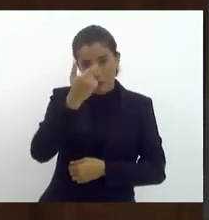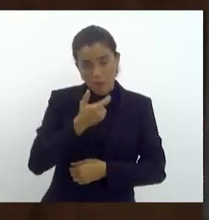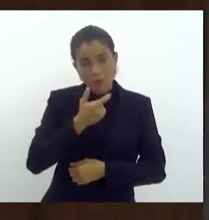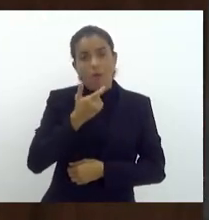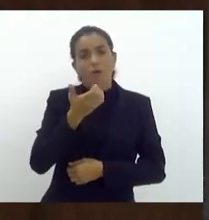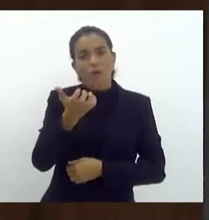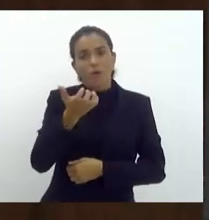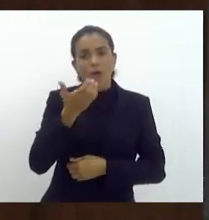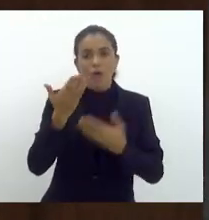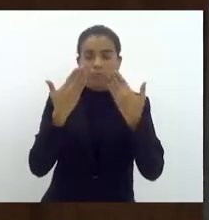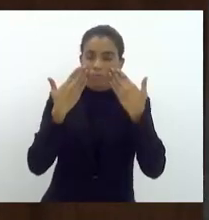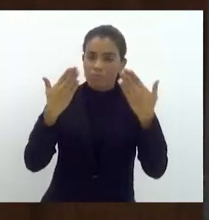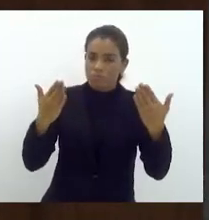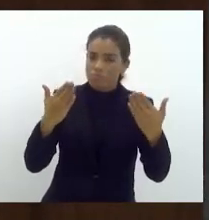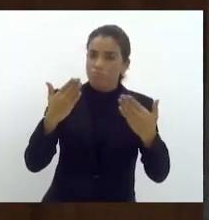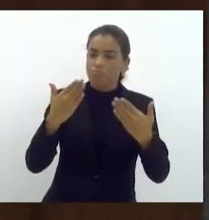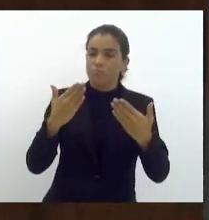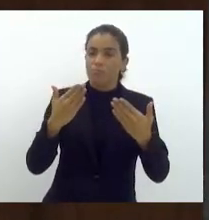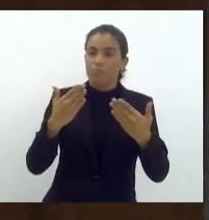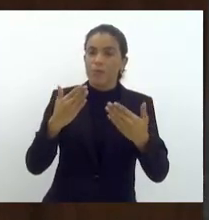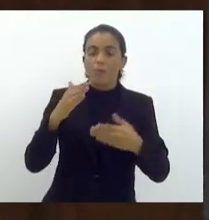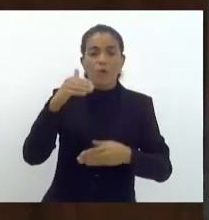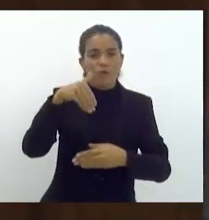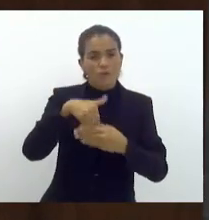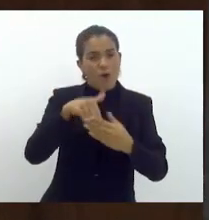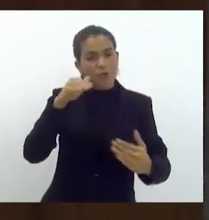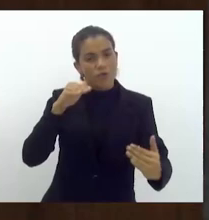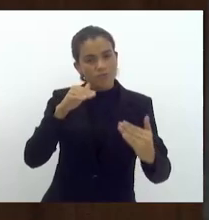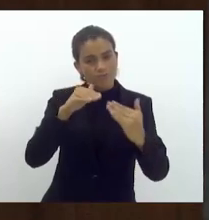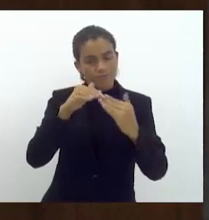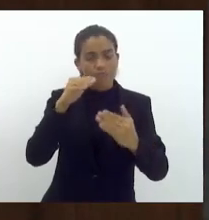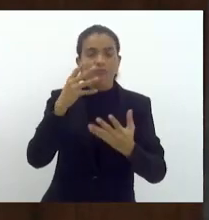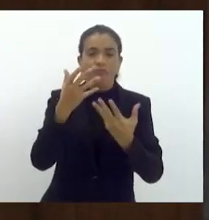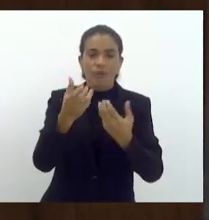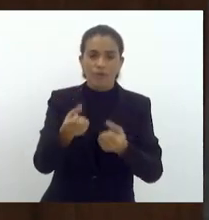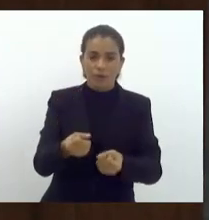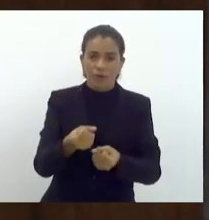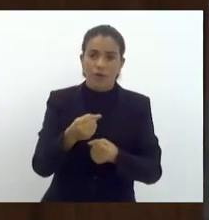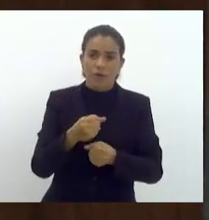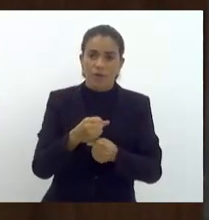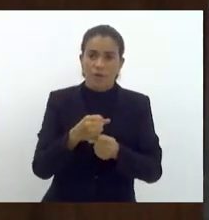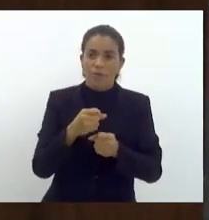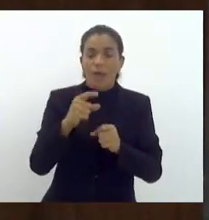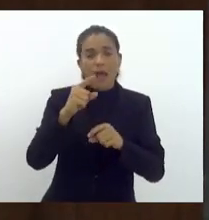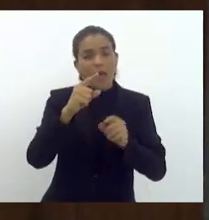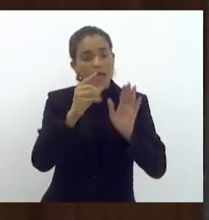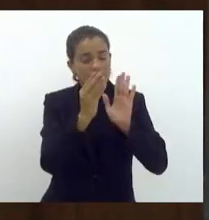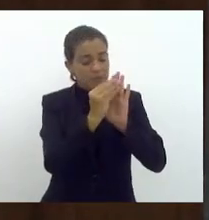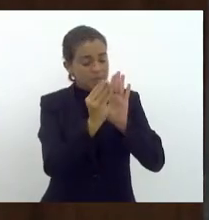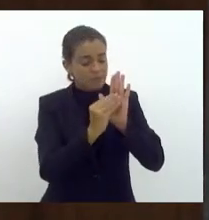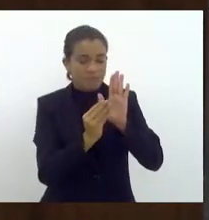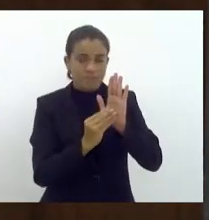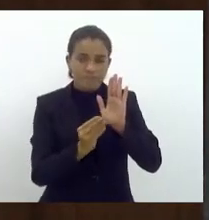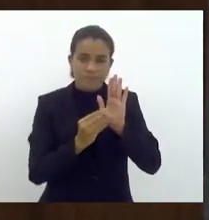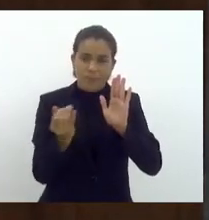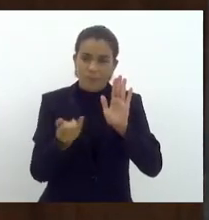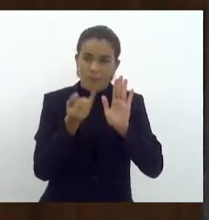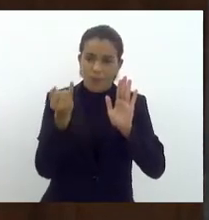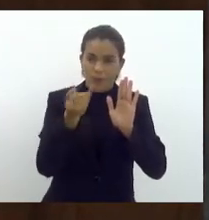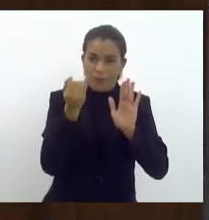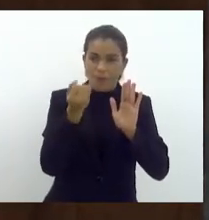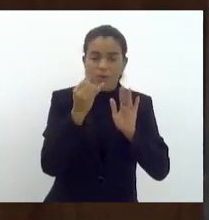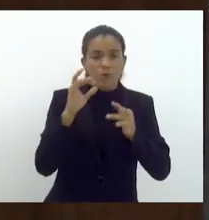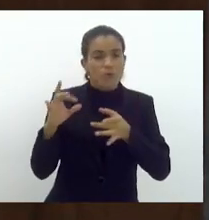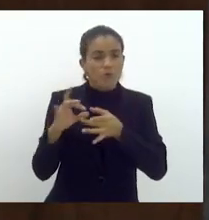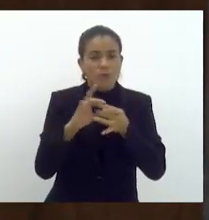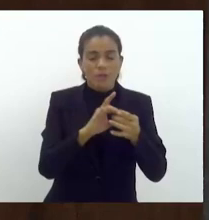manifestar que publicamente o meu voto favorável a essa matéria que é muito importante no sentido de